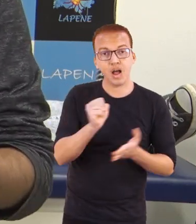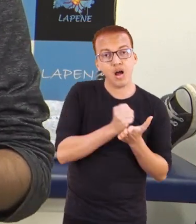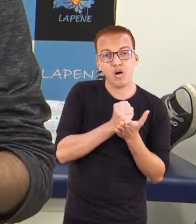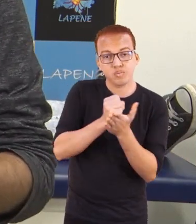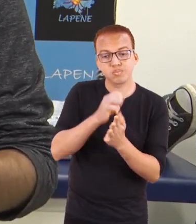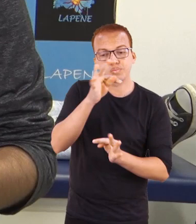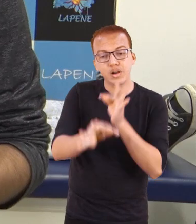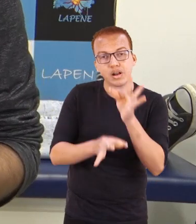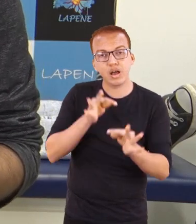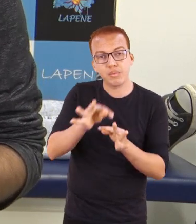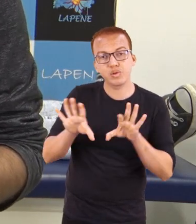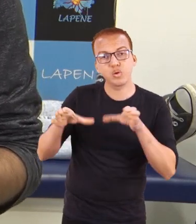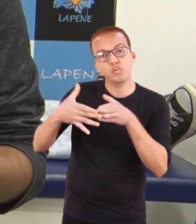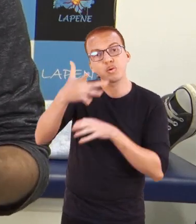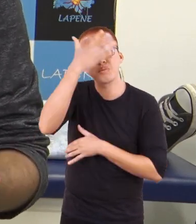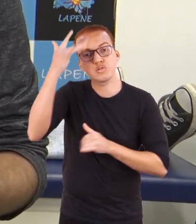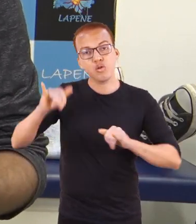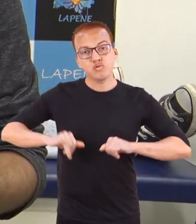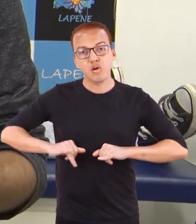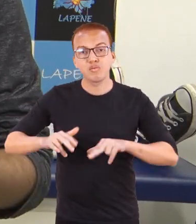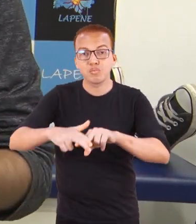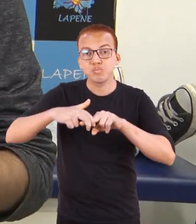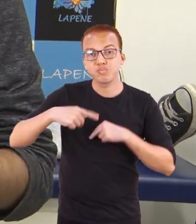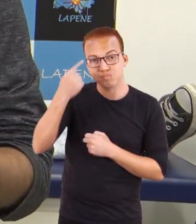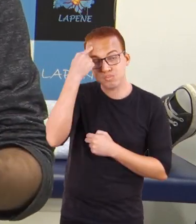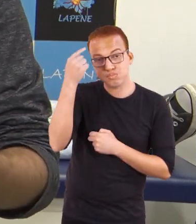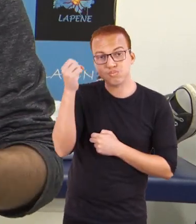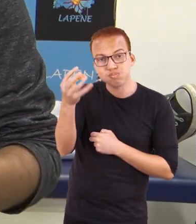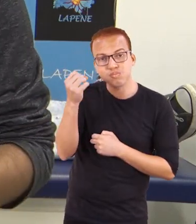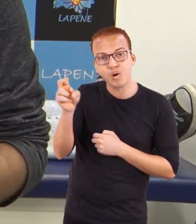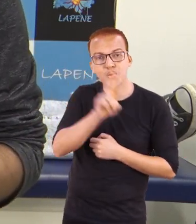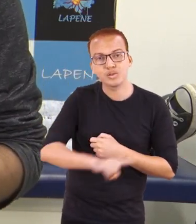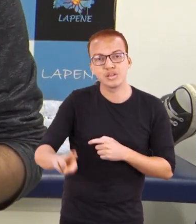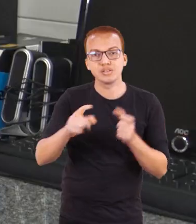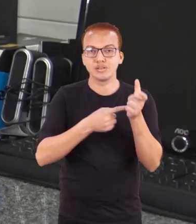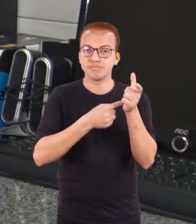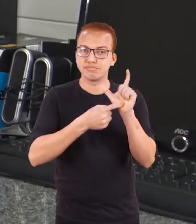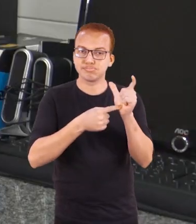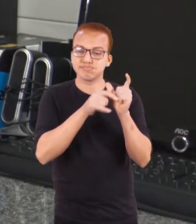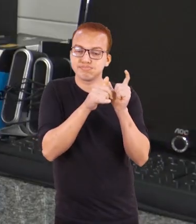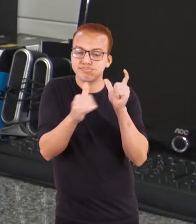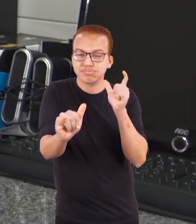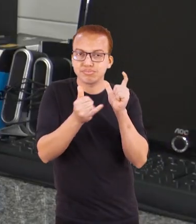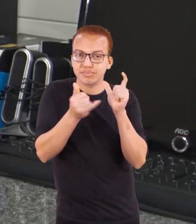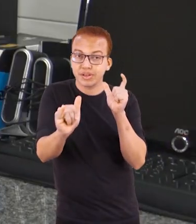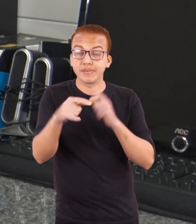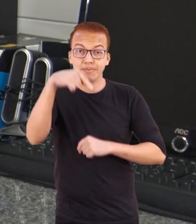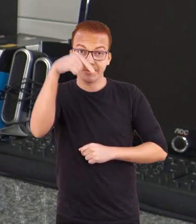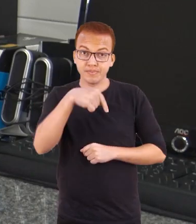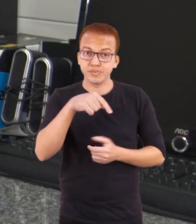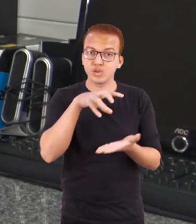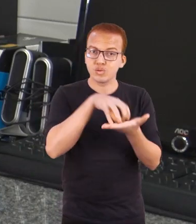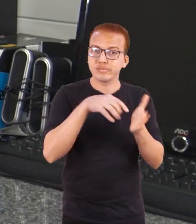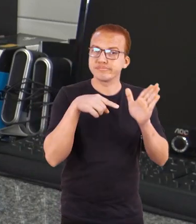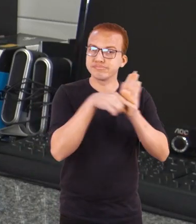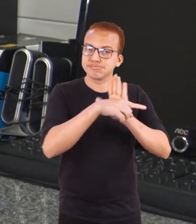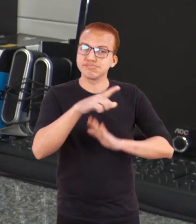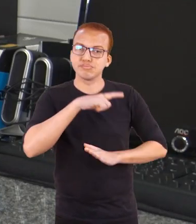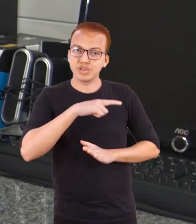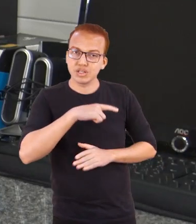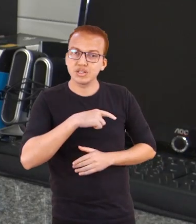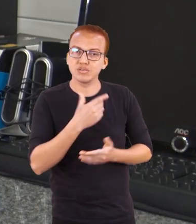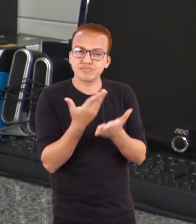tem auxiliado tratamento de pessoas com enxaqueca a partir da eletroestimulação aqui no nosso laboratório já tem